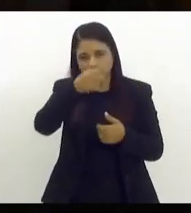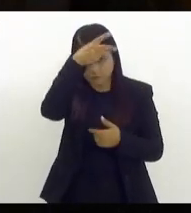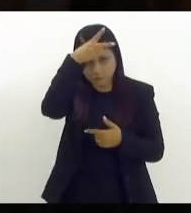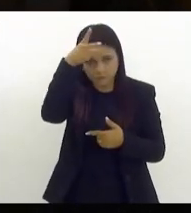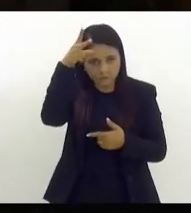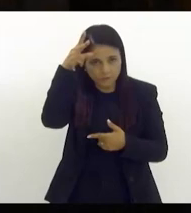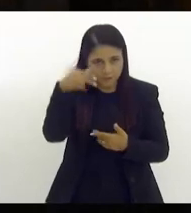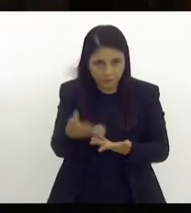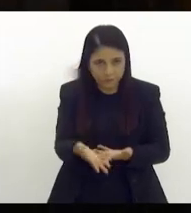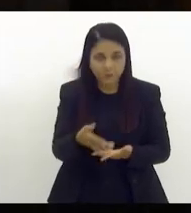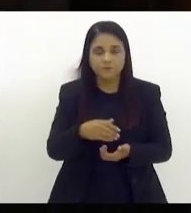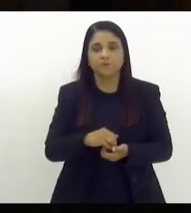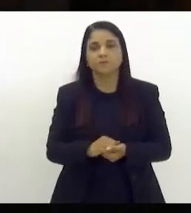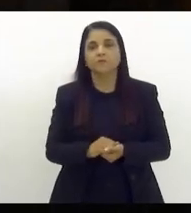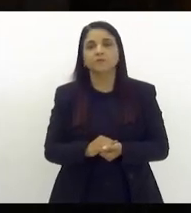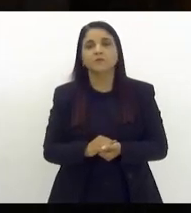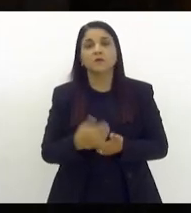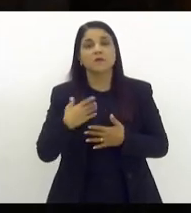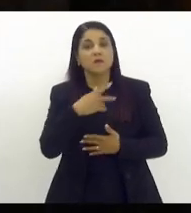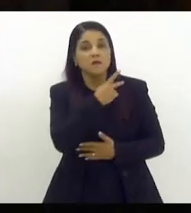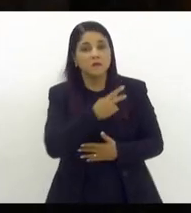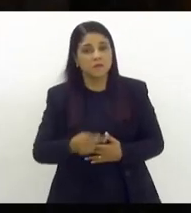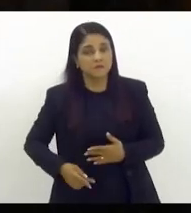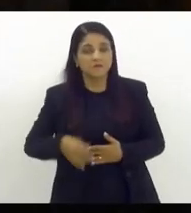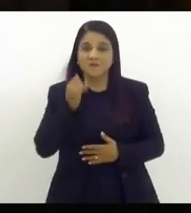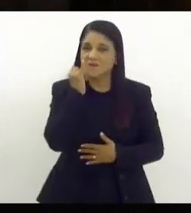presidente, dizer da